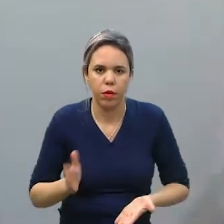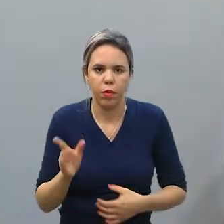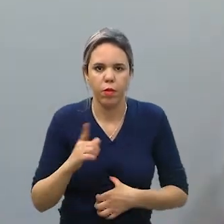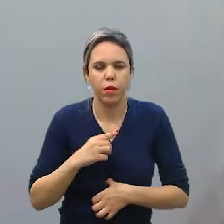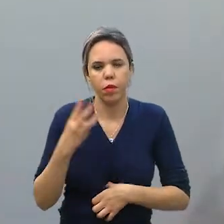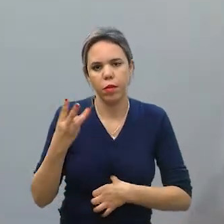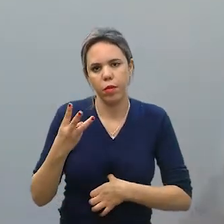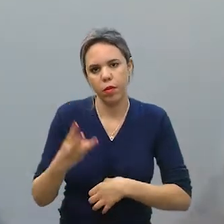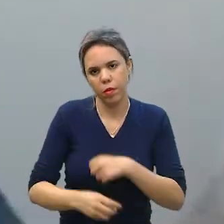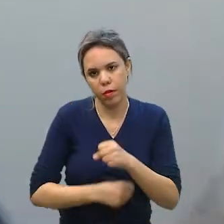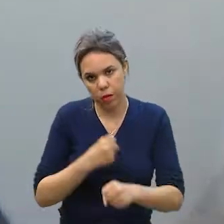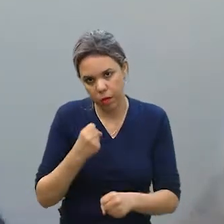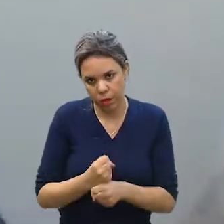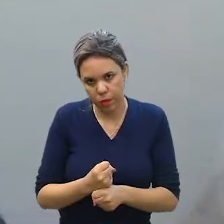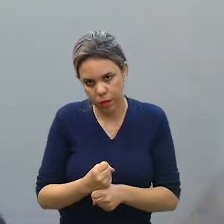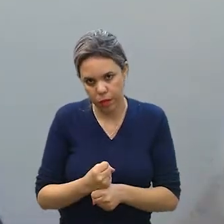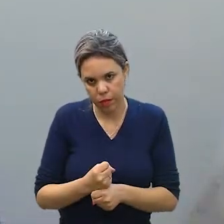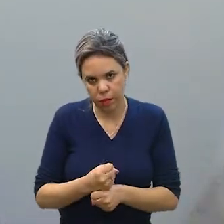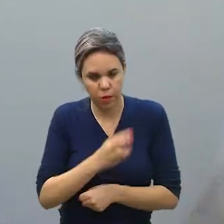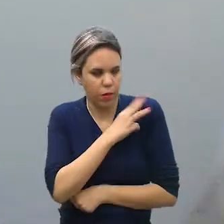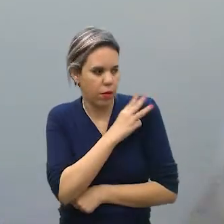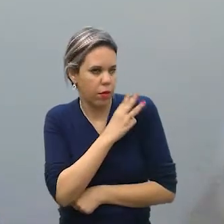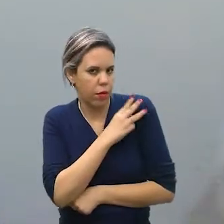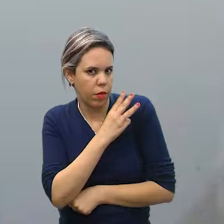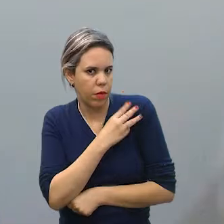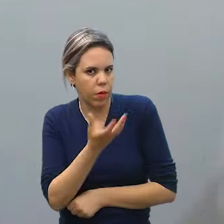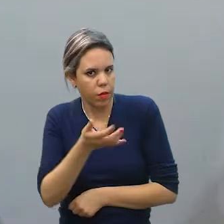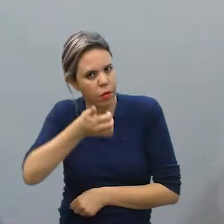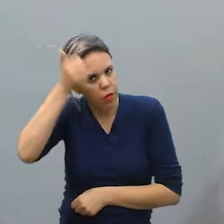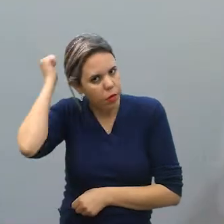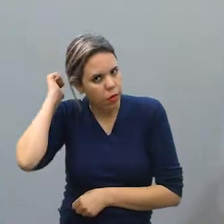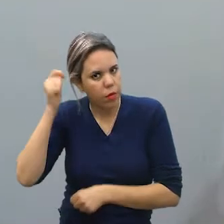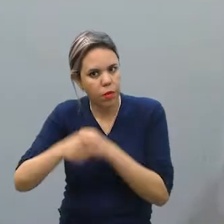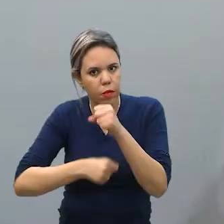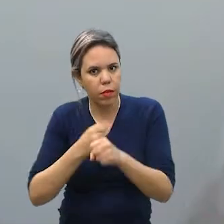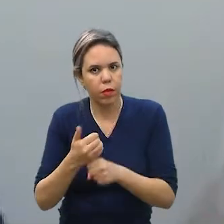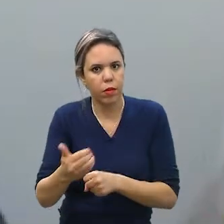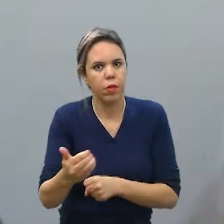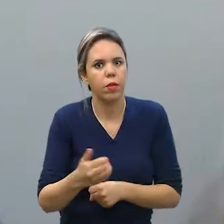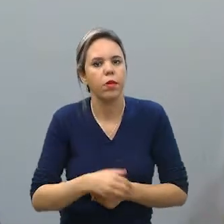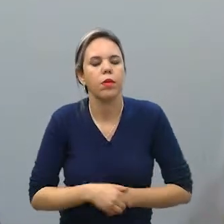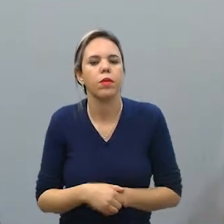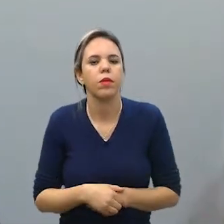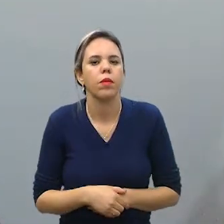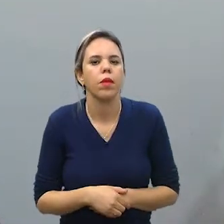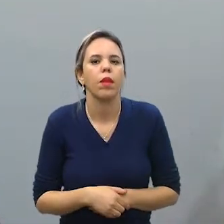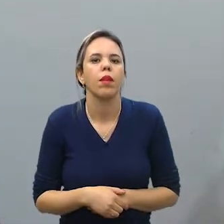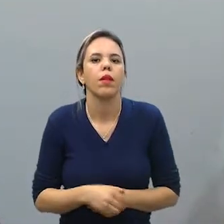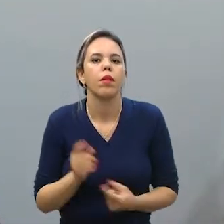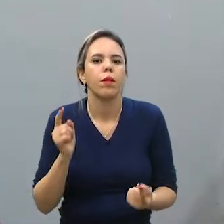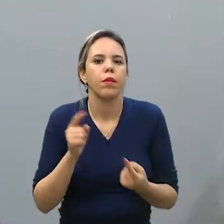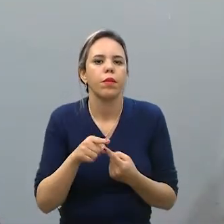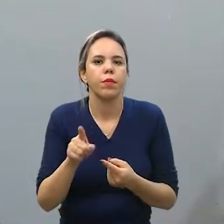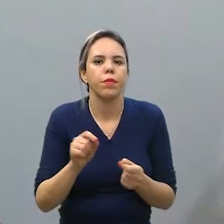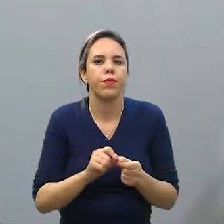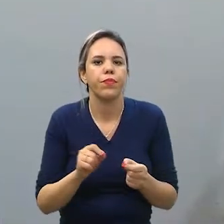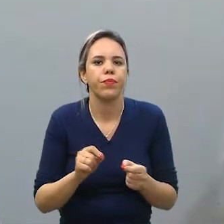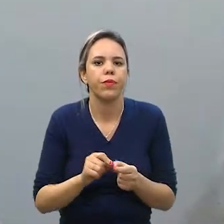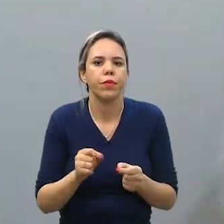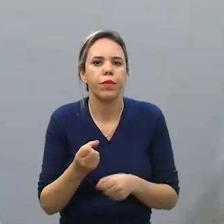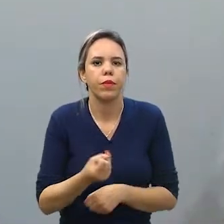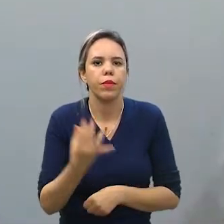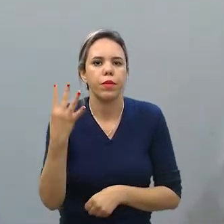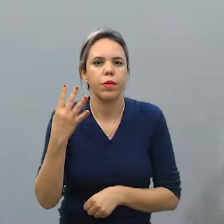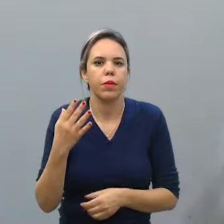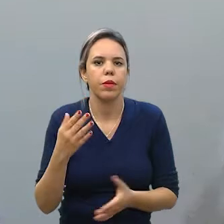está no terceiro ano do ensino médio, pretende prestar o vestibular, tem um ano pela frente. Então, o ideal seria que você dividisse essa